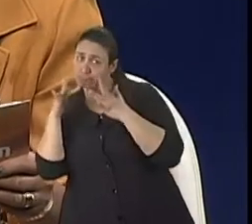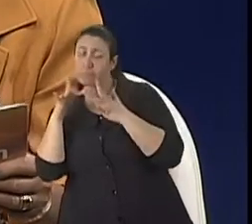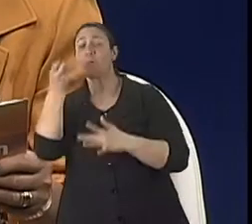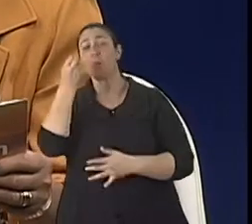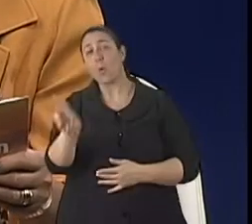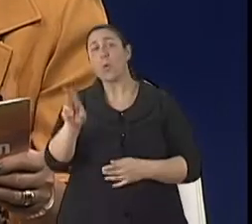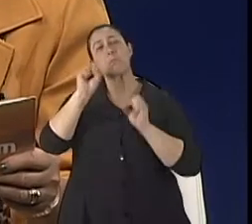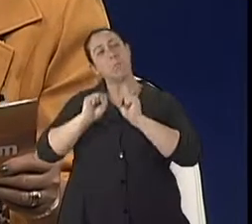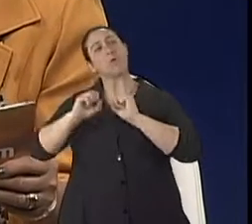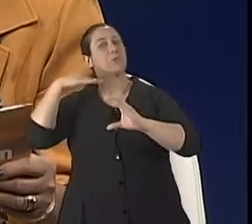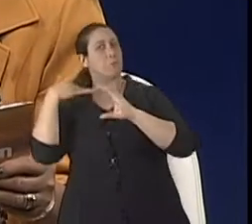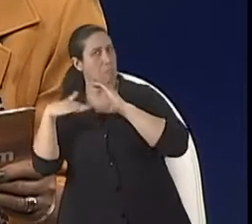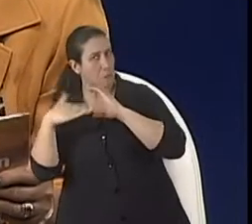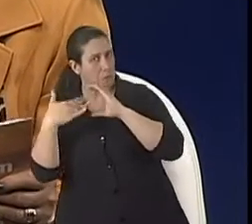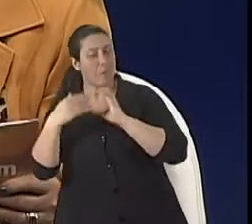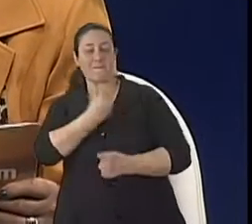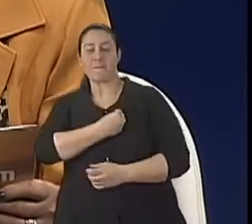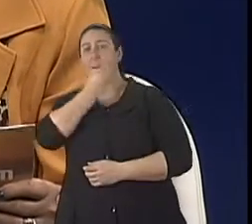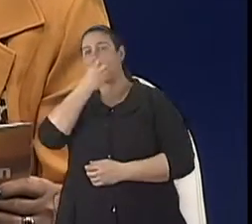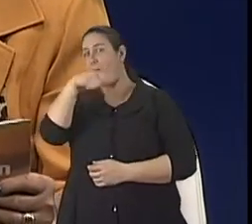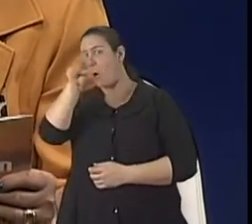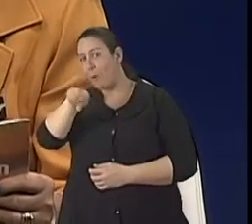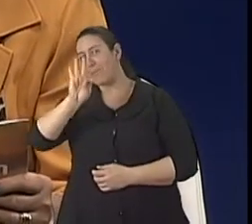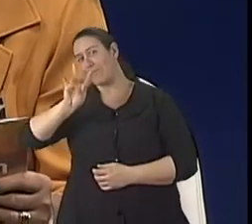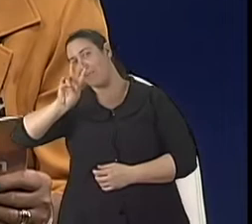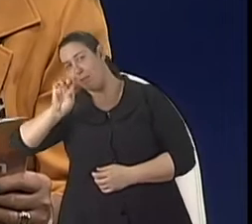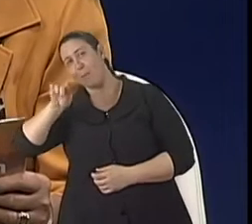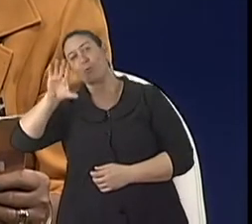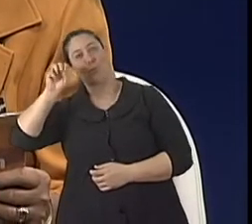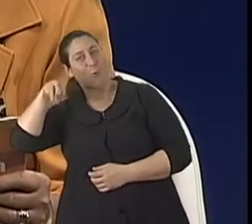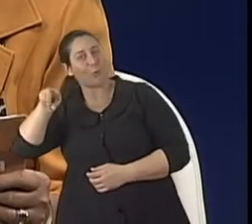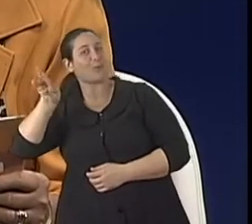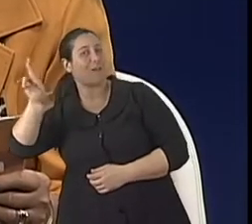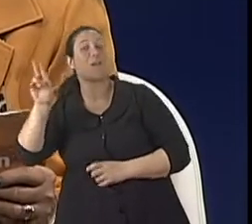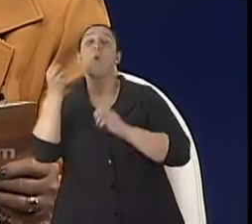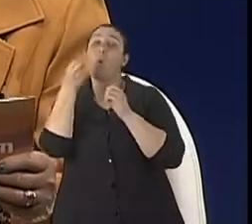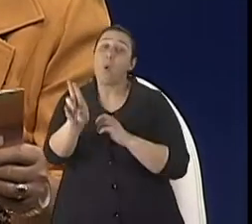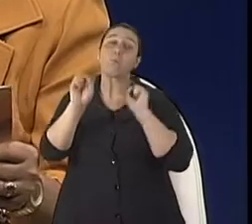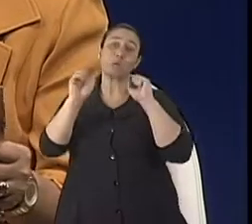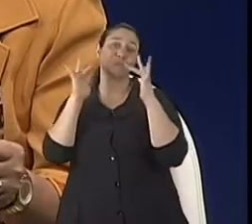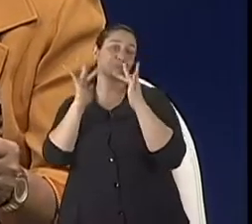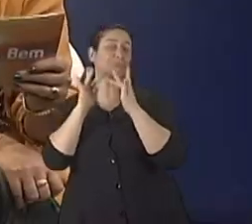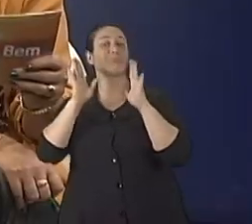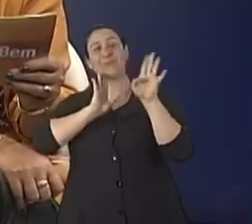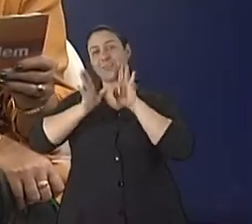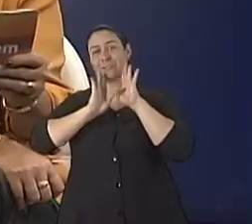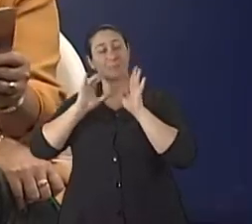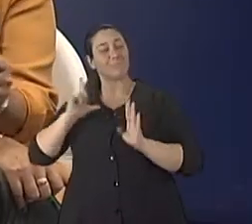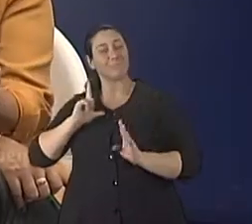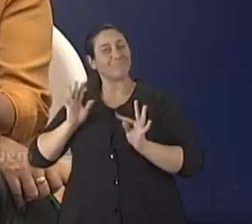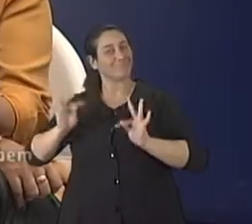32 à disposição nosso email viva bem a roubar tv ponto com.br e agora no